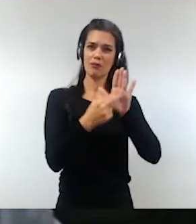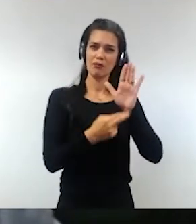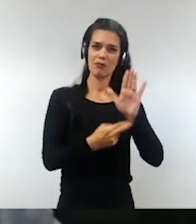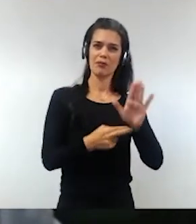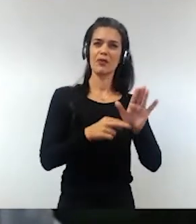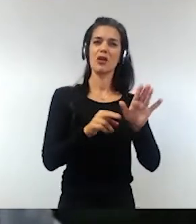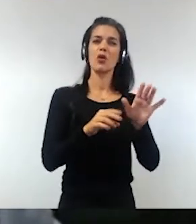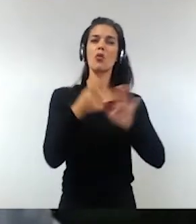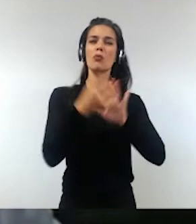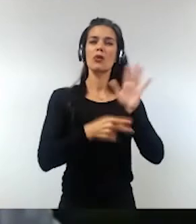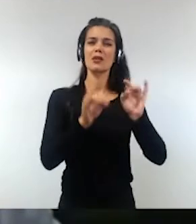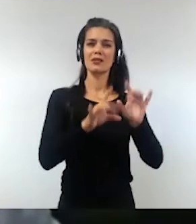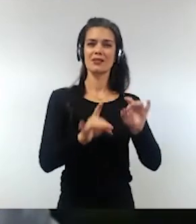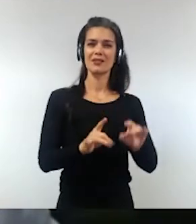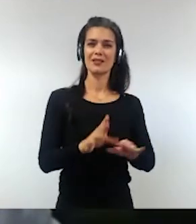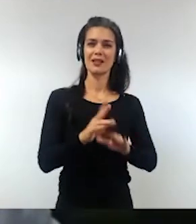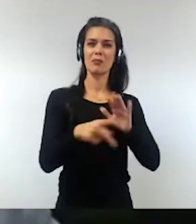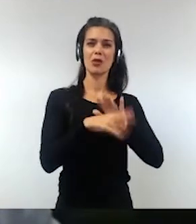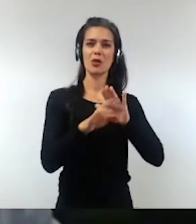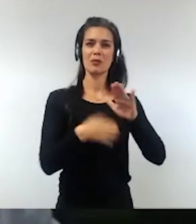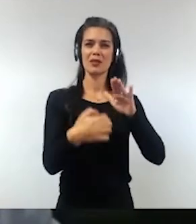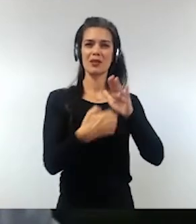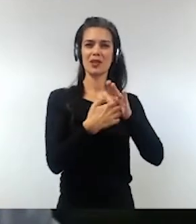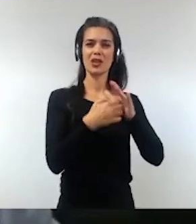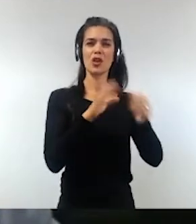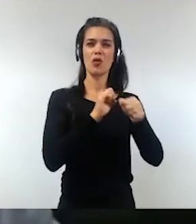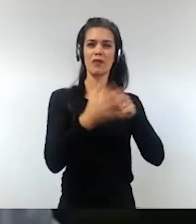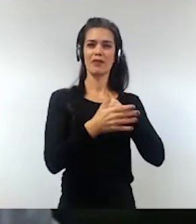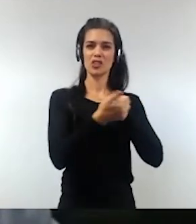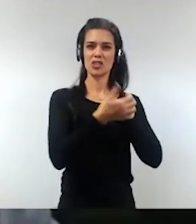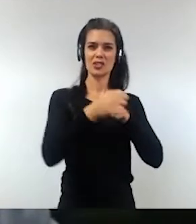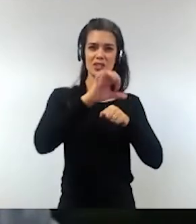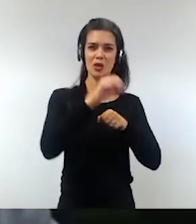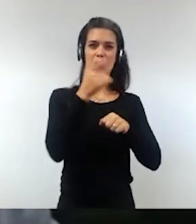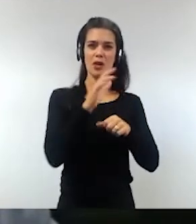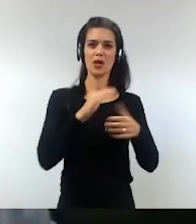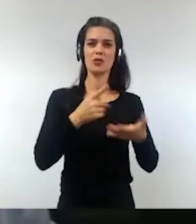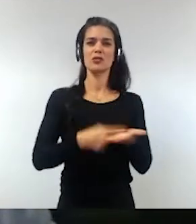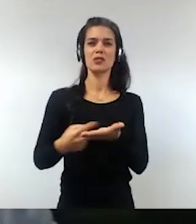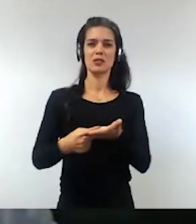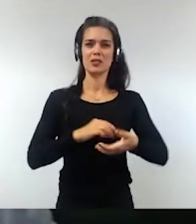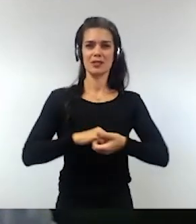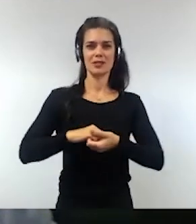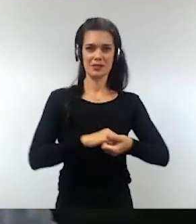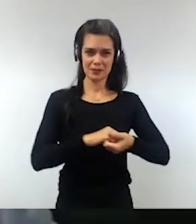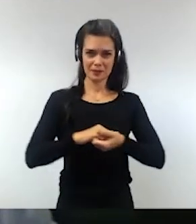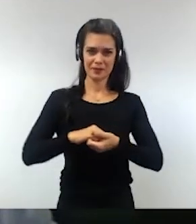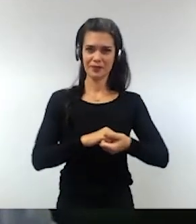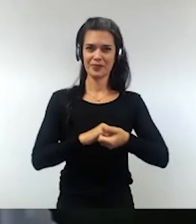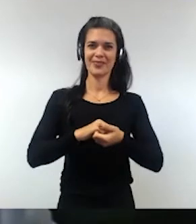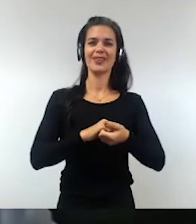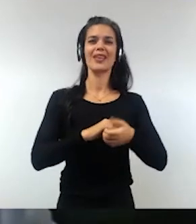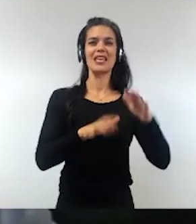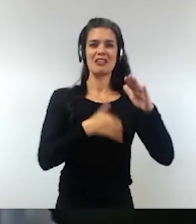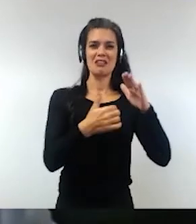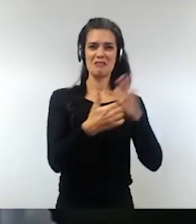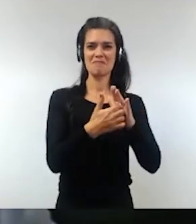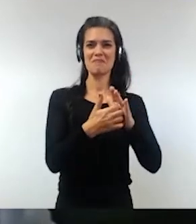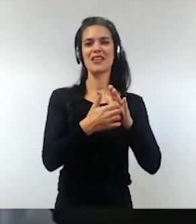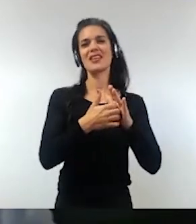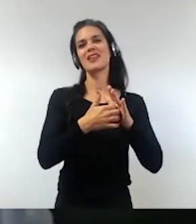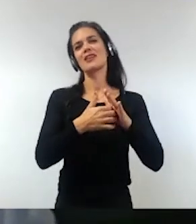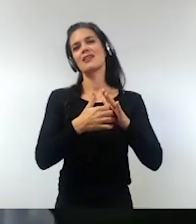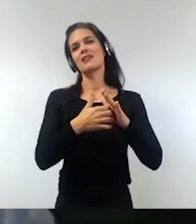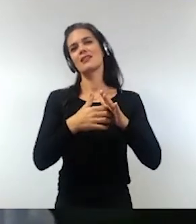Especial de Negociação Empresarial Covid-19 para a realização de conciliação e mediação em disputas empresariais diretamente